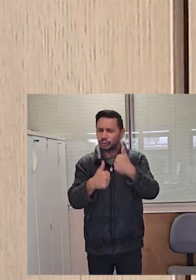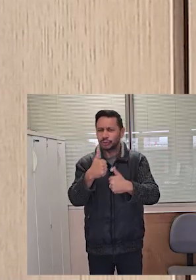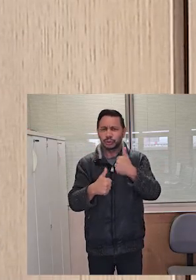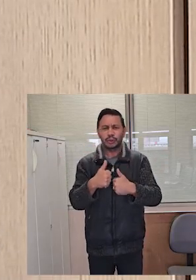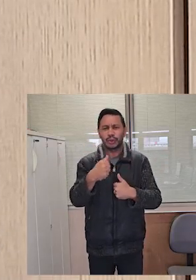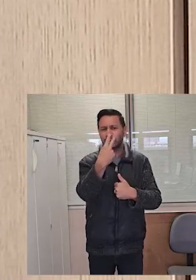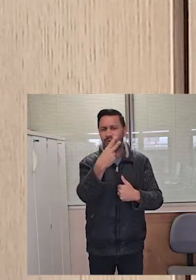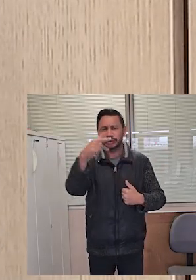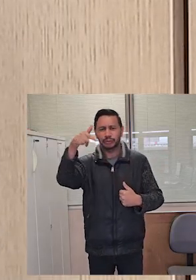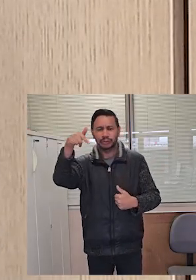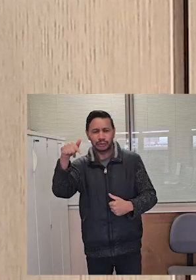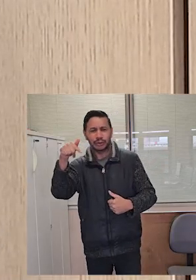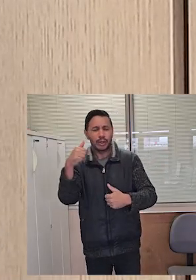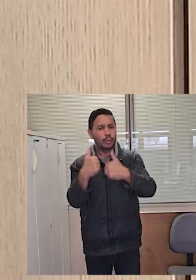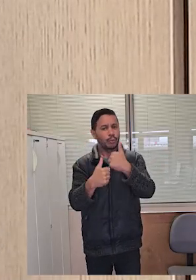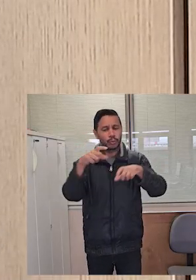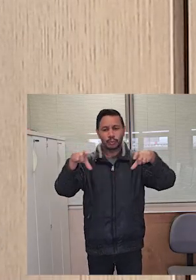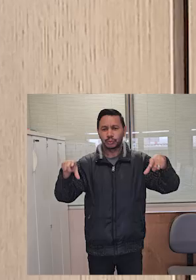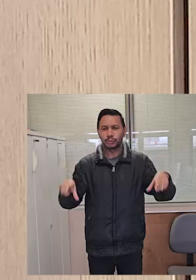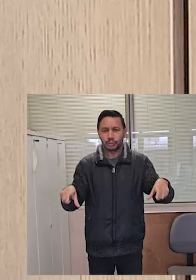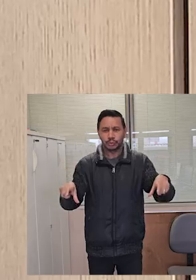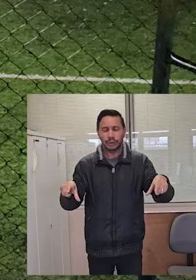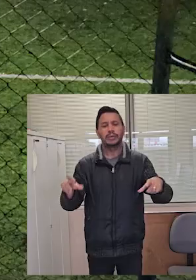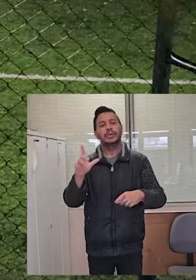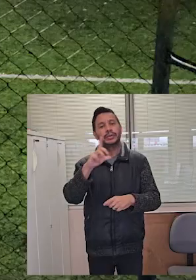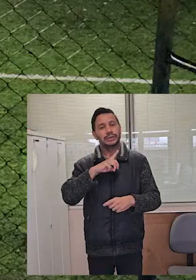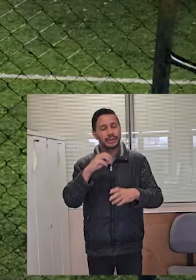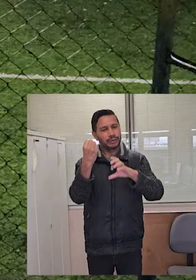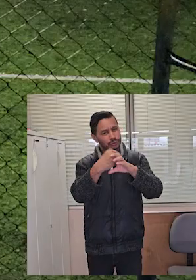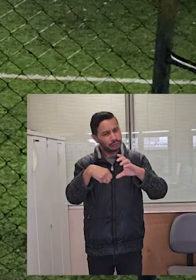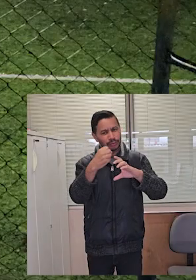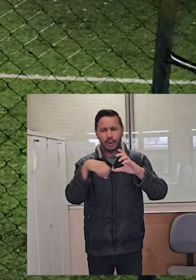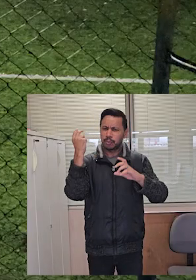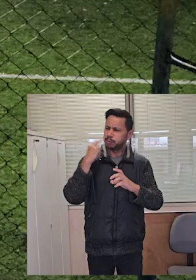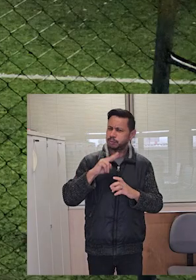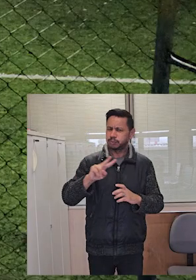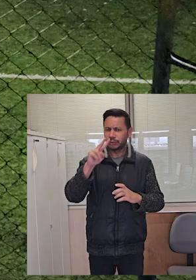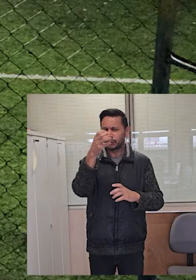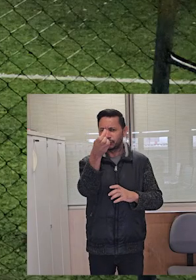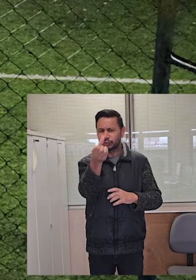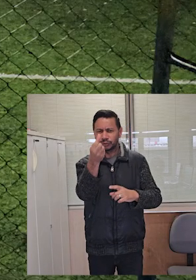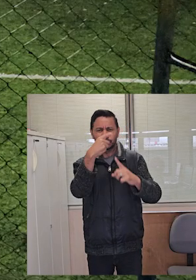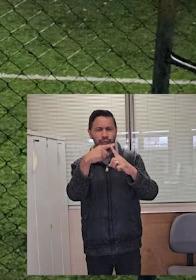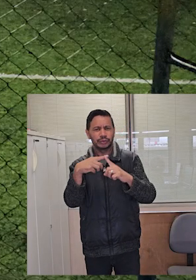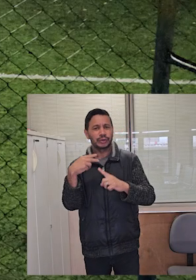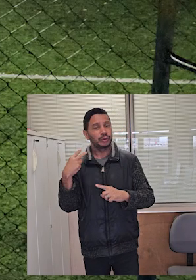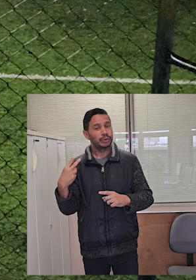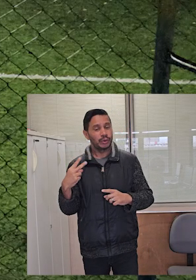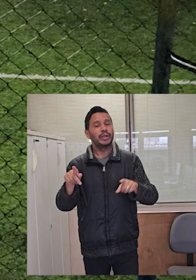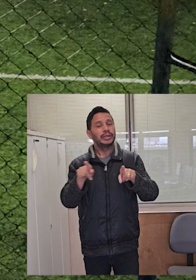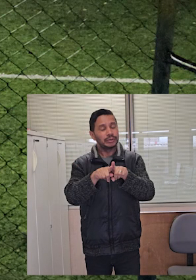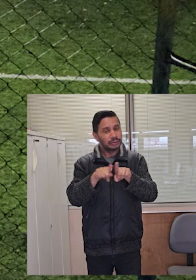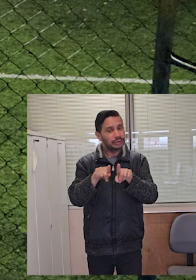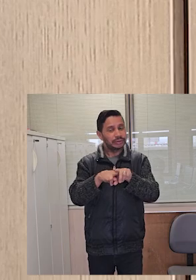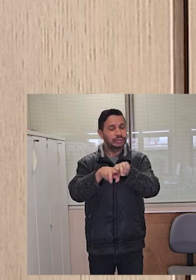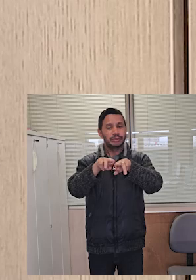do 27º Campeonato de Futebol Society. Simpal ganhou da VAP por 6 a 2, a CBFA ganhou